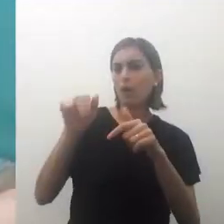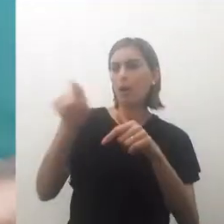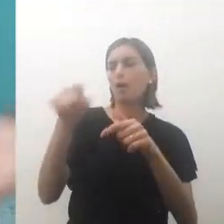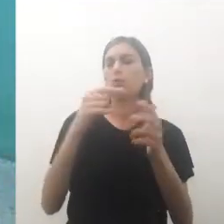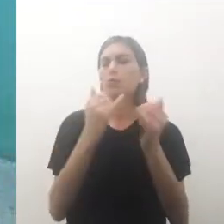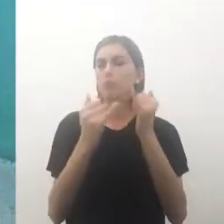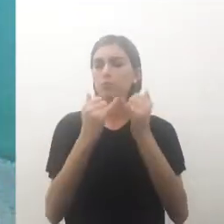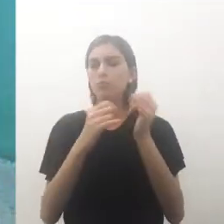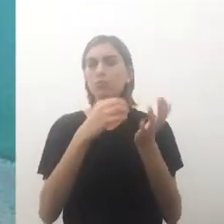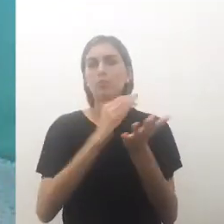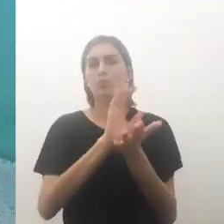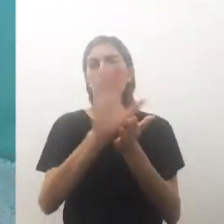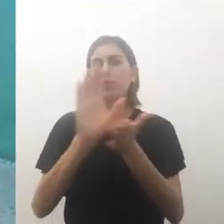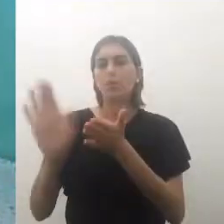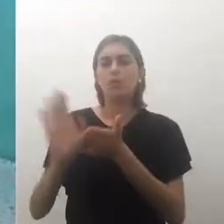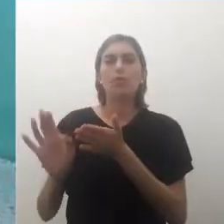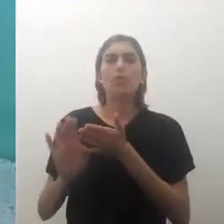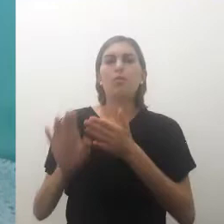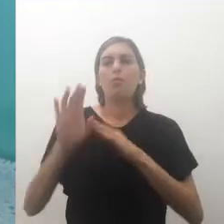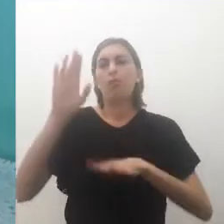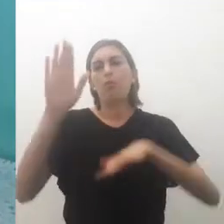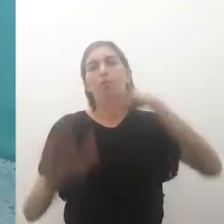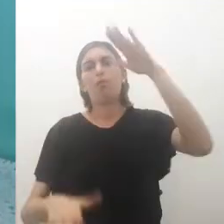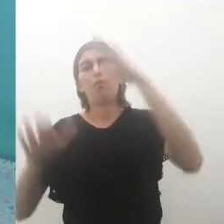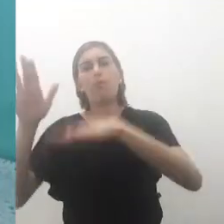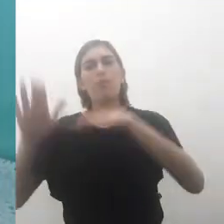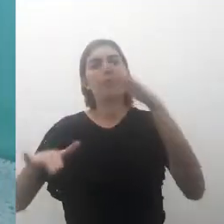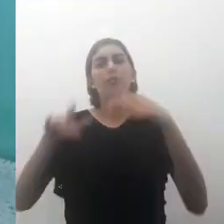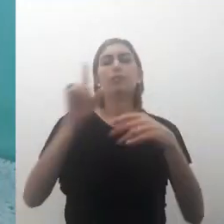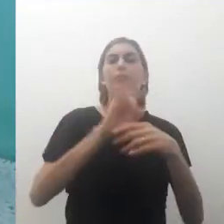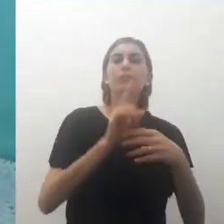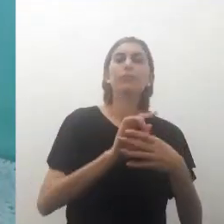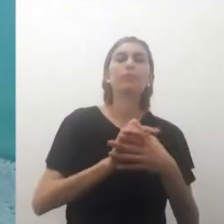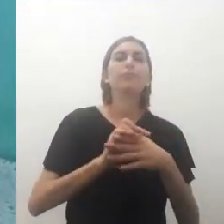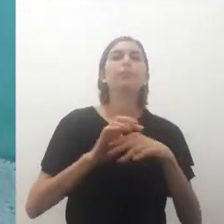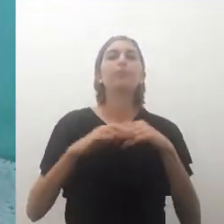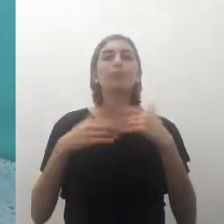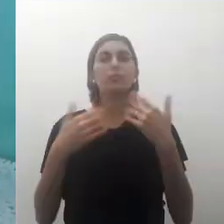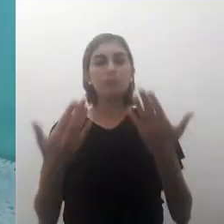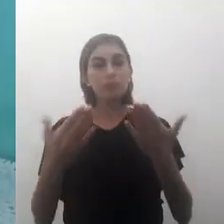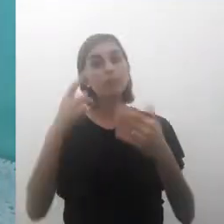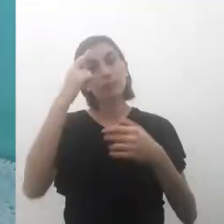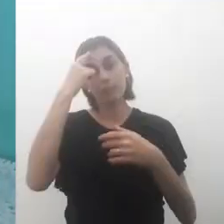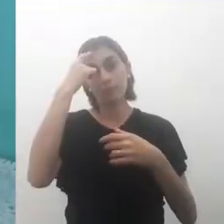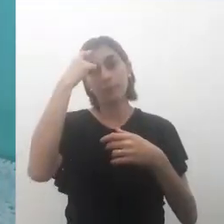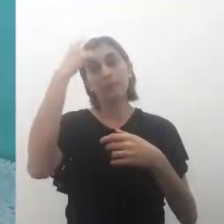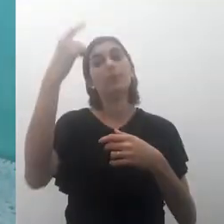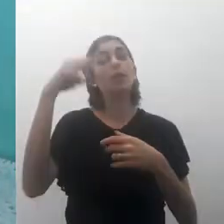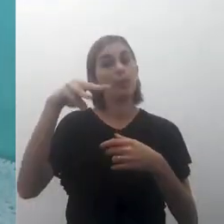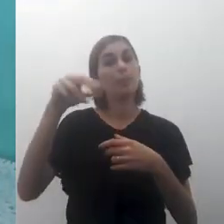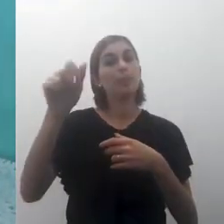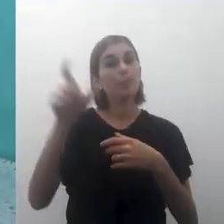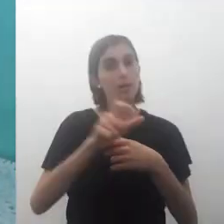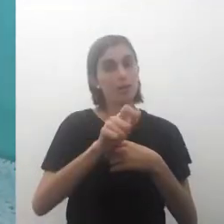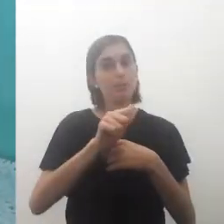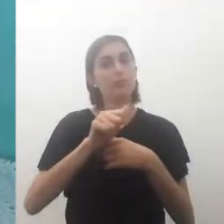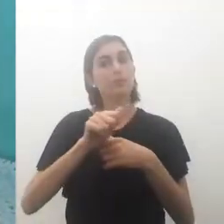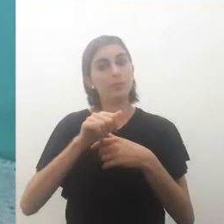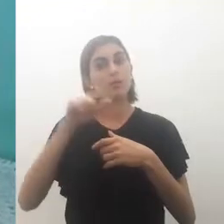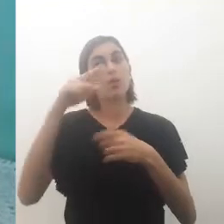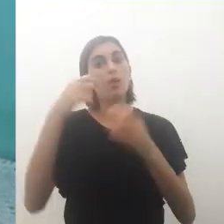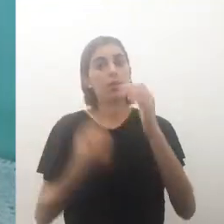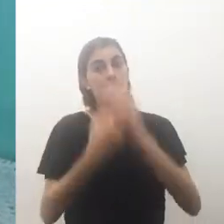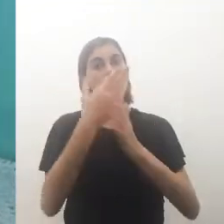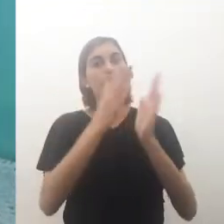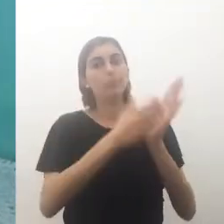funções semelhantes, não havendo disparidade aí entre os indivíduos. Essa é a ideia de Max Weber, de